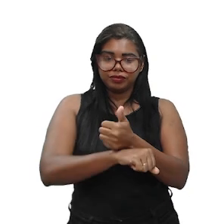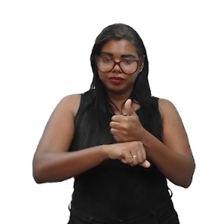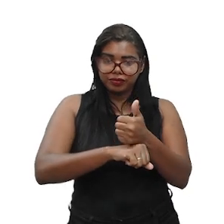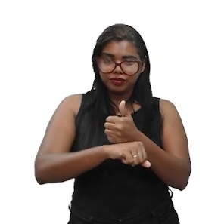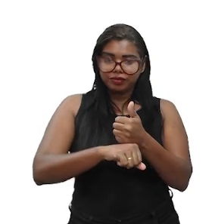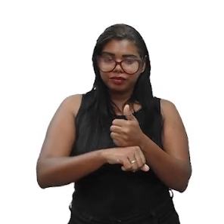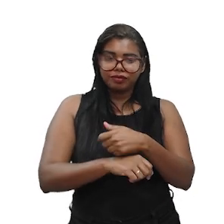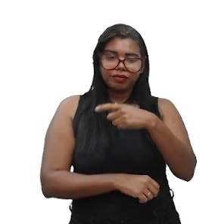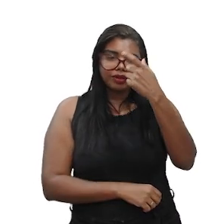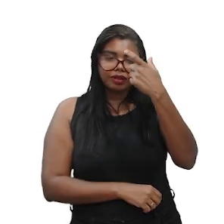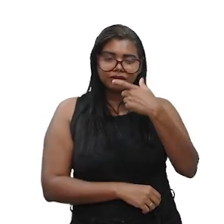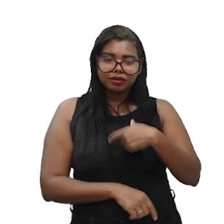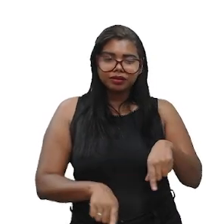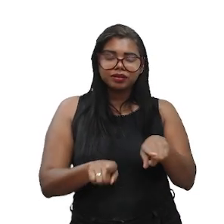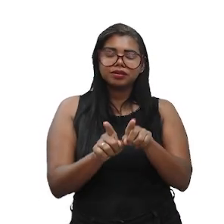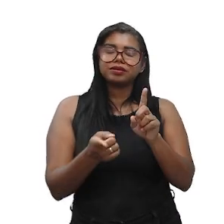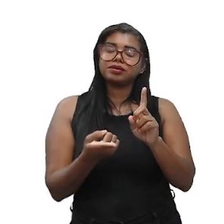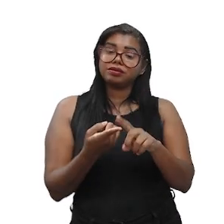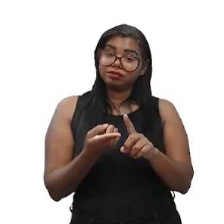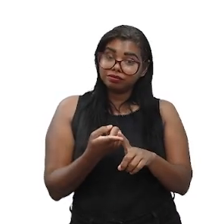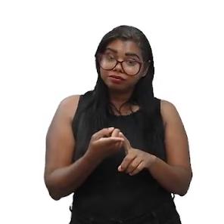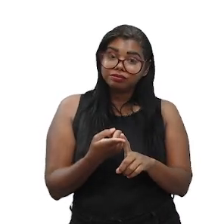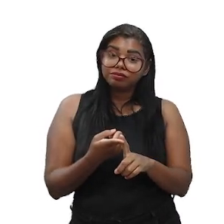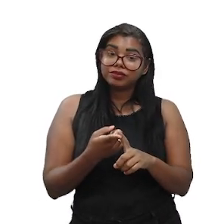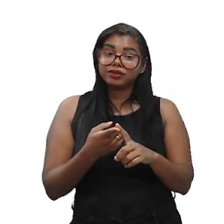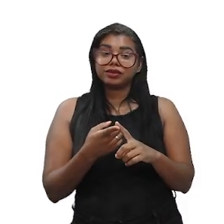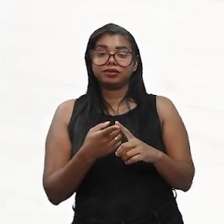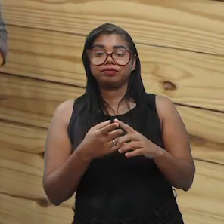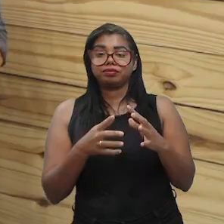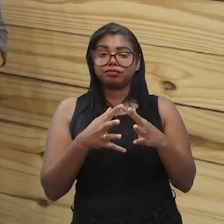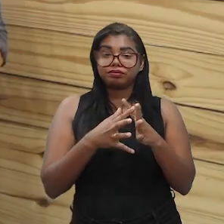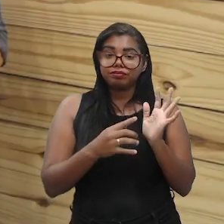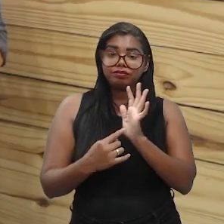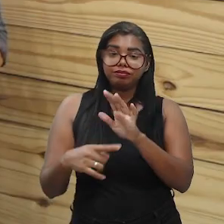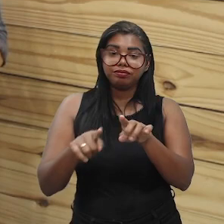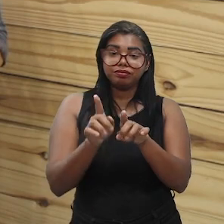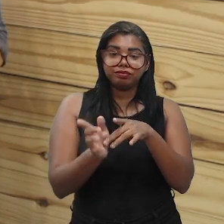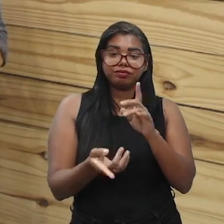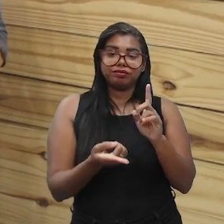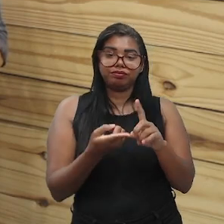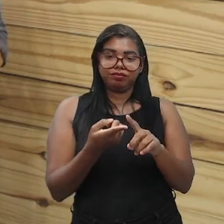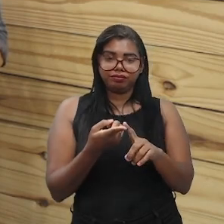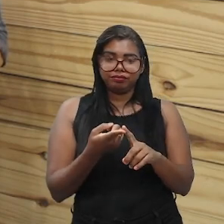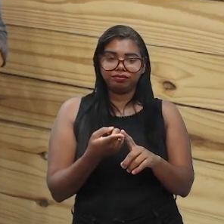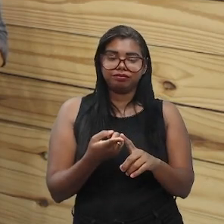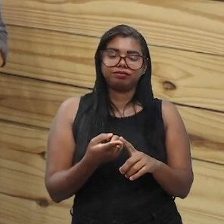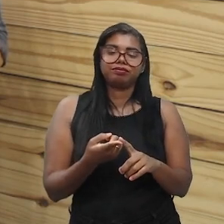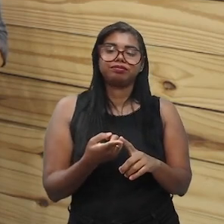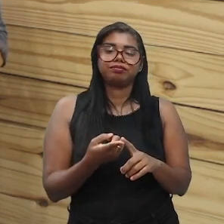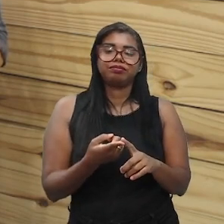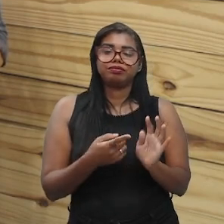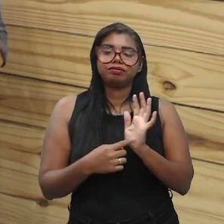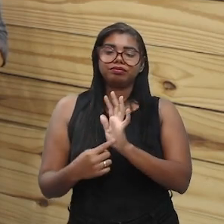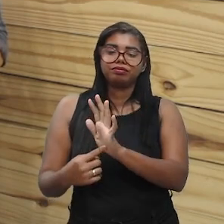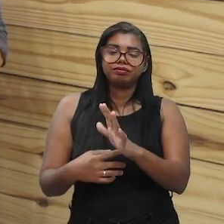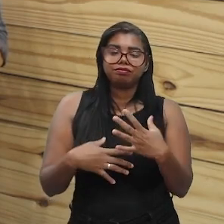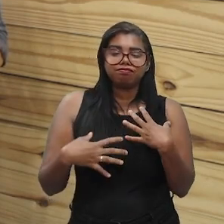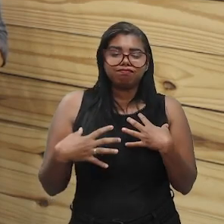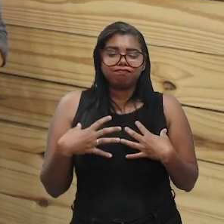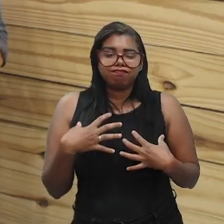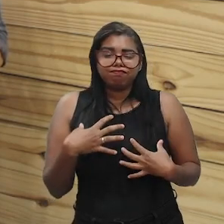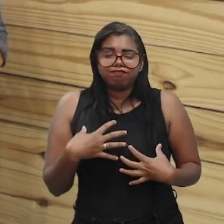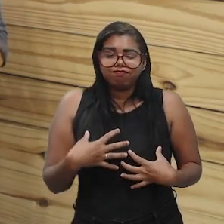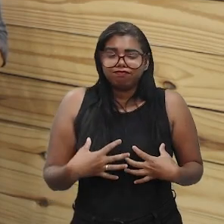que muitas vezes o profissional ele acaba confundindo aí e entrelaçando um e o outro, e aquilo ali vai trazendo